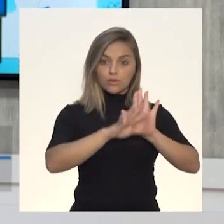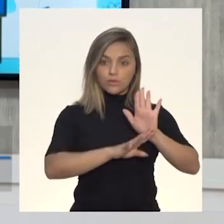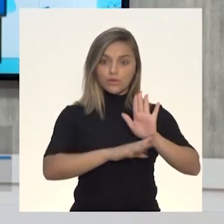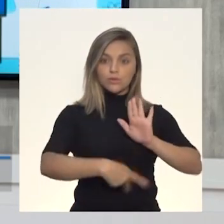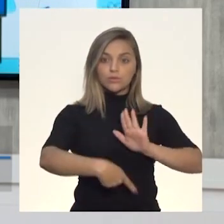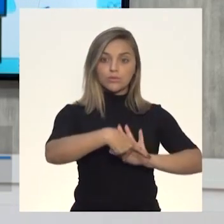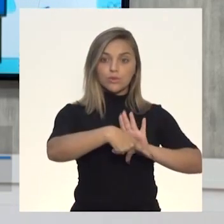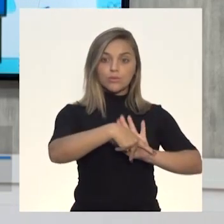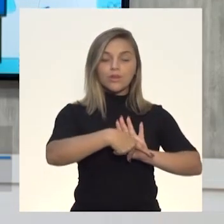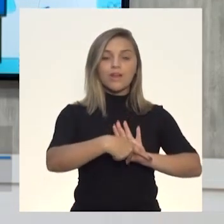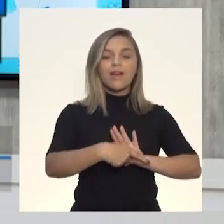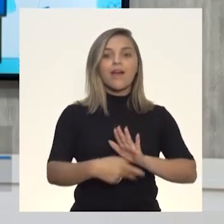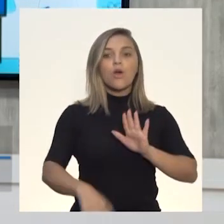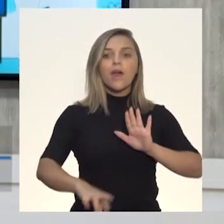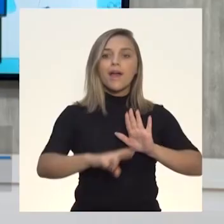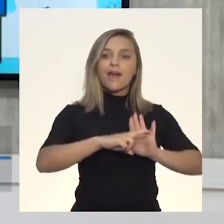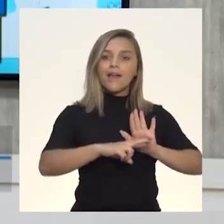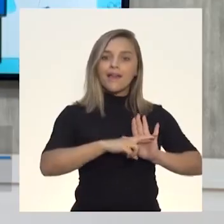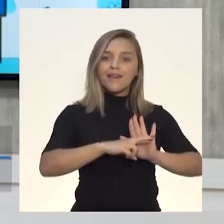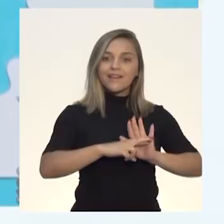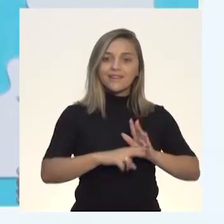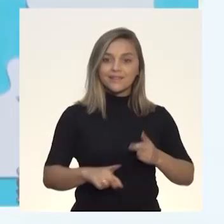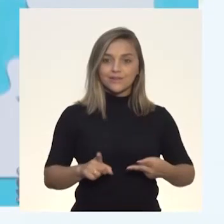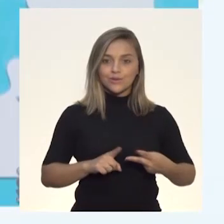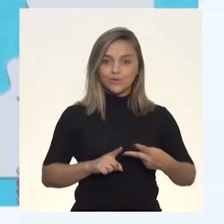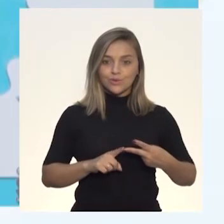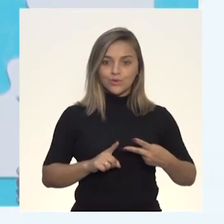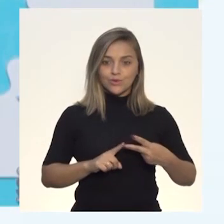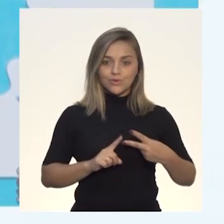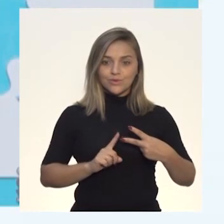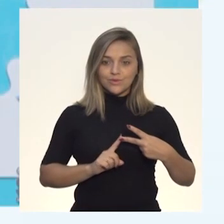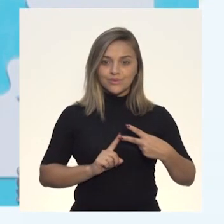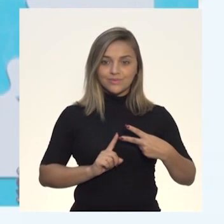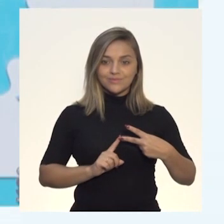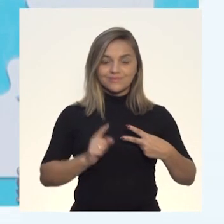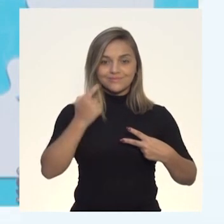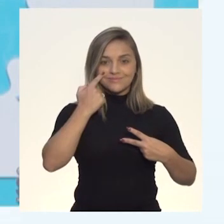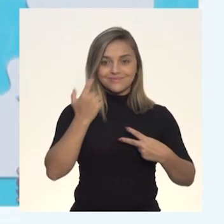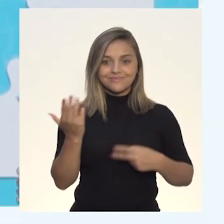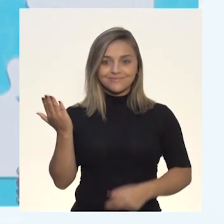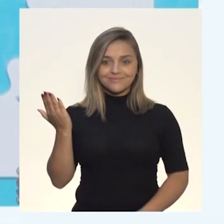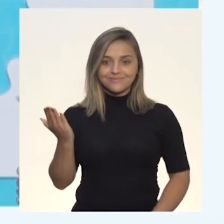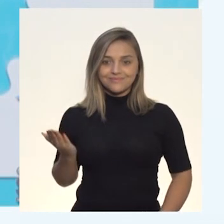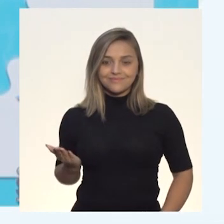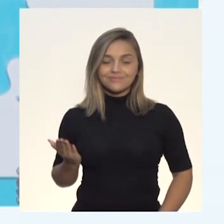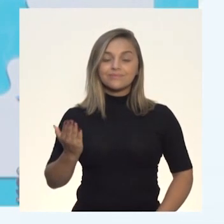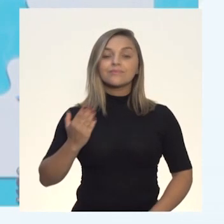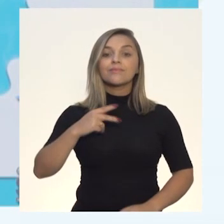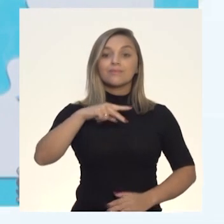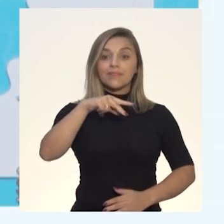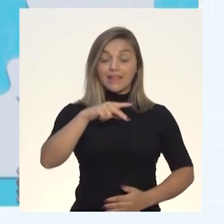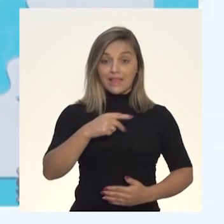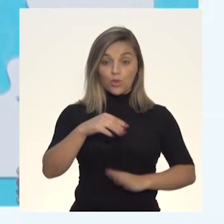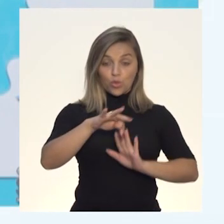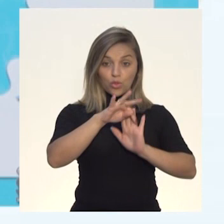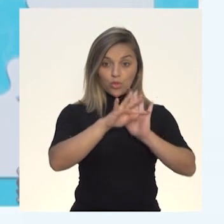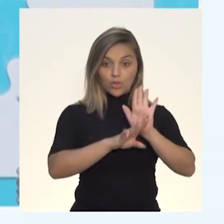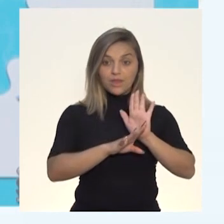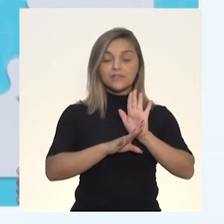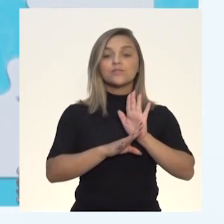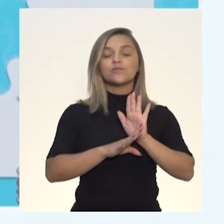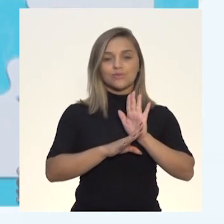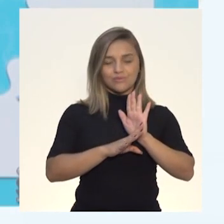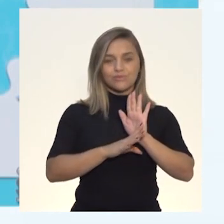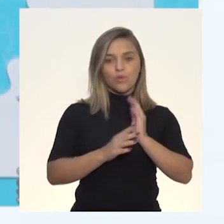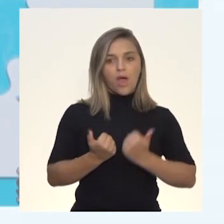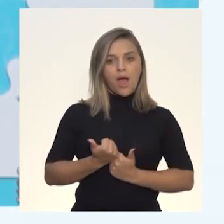número 2, para a gente printar na tela com todas as informações. Então, leitura dos textos motivadores. Você vai ler todos os